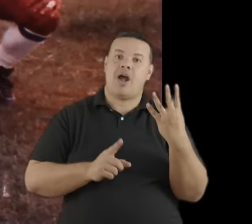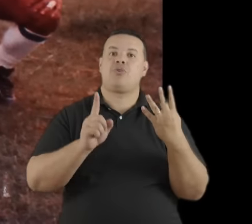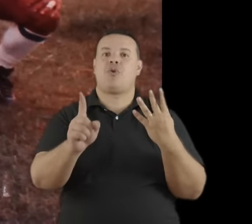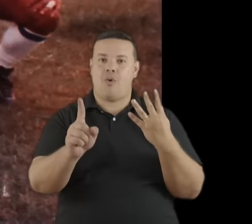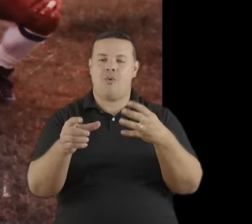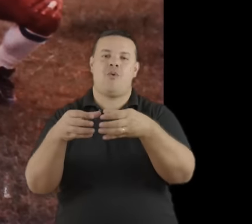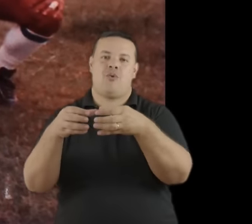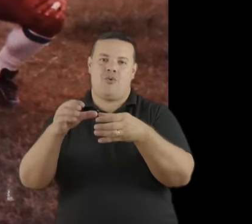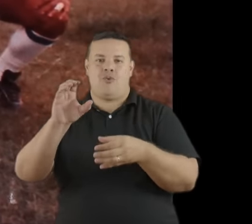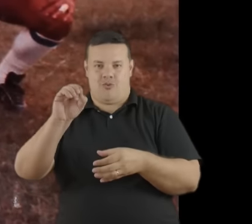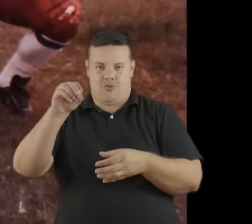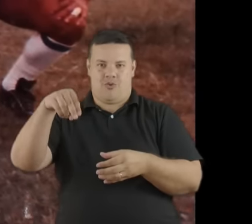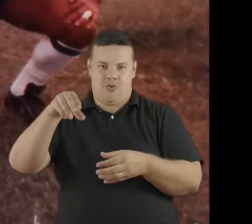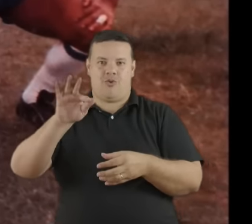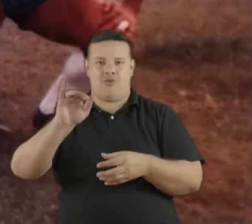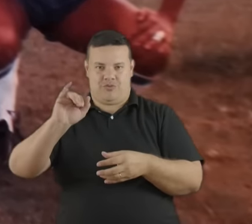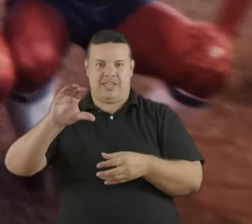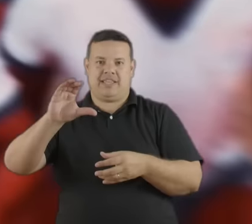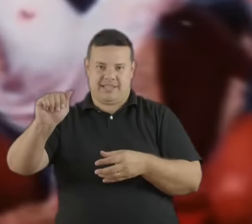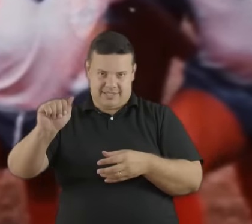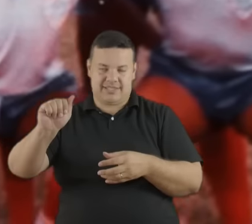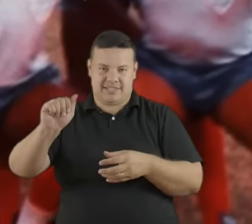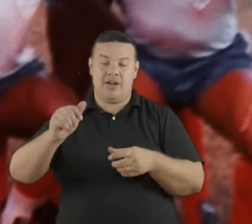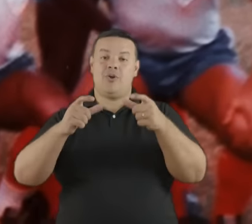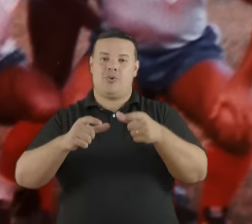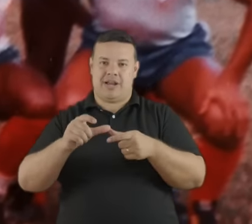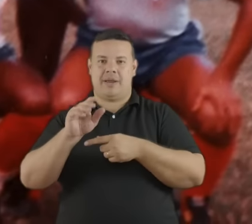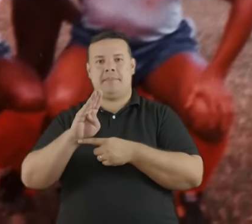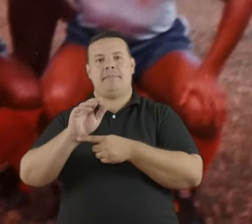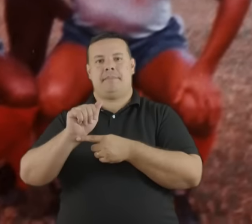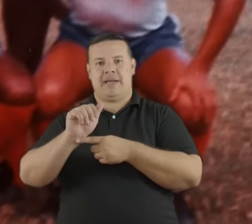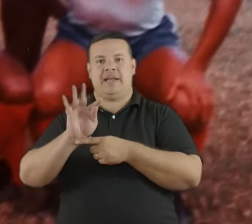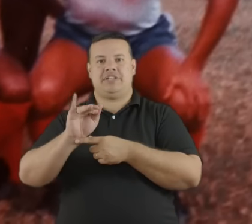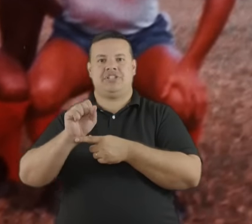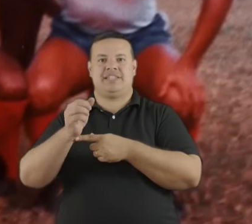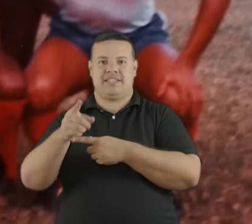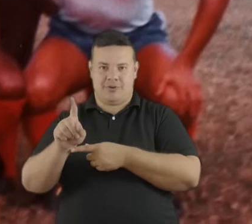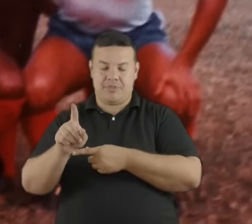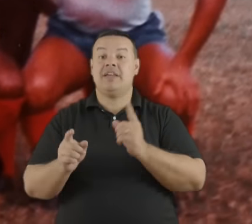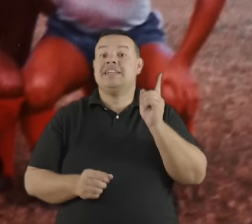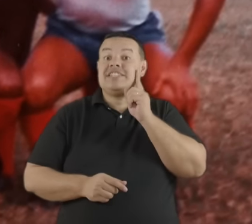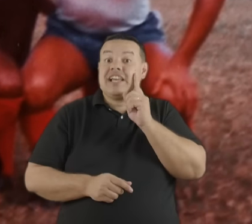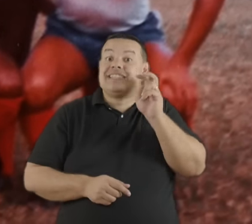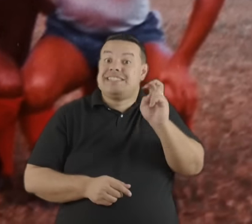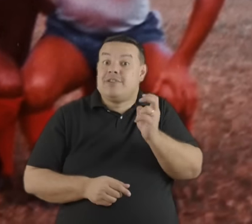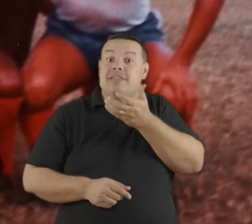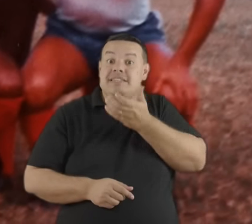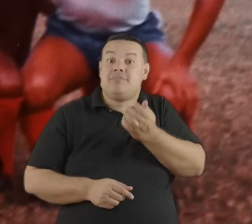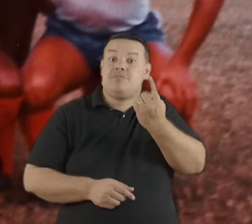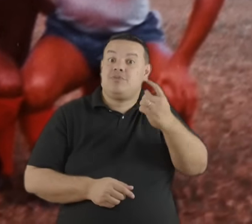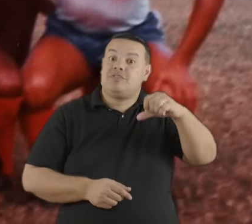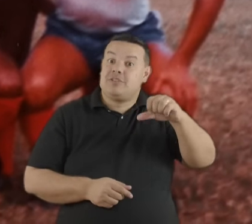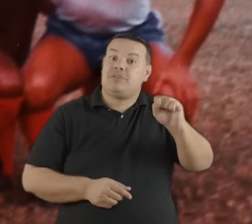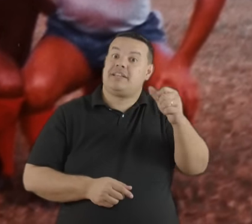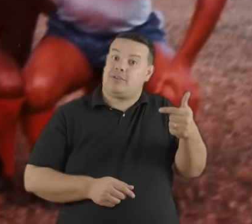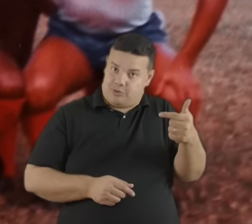de 4-1 sobre o Confiança em pleno Batistão. A grande decisão seria disputada em 5 de